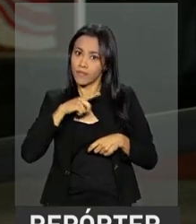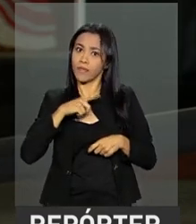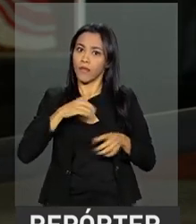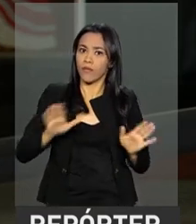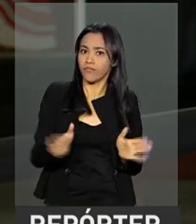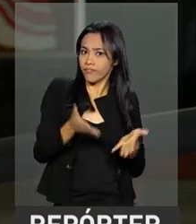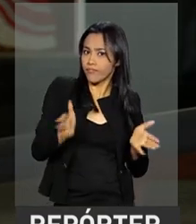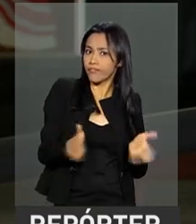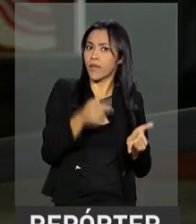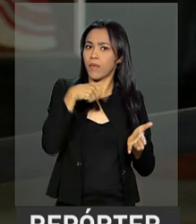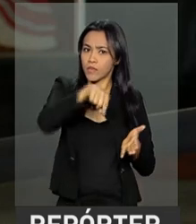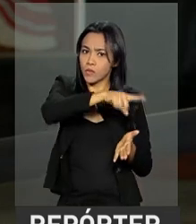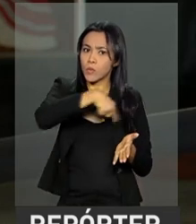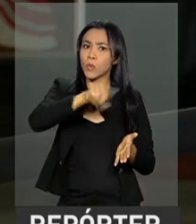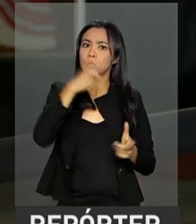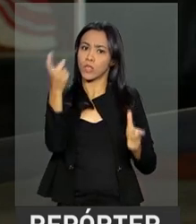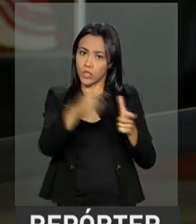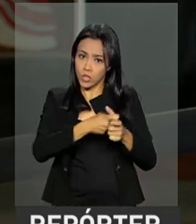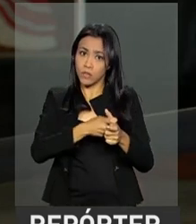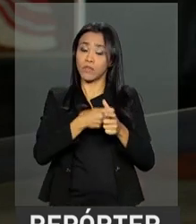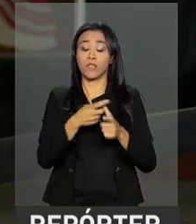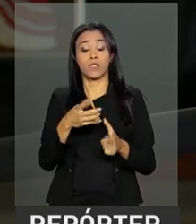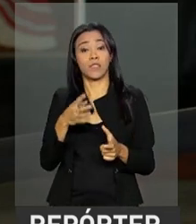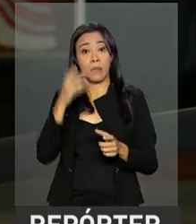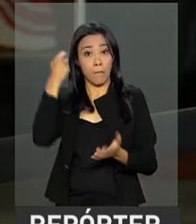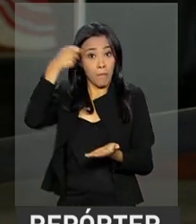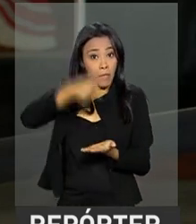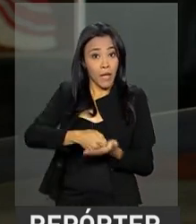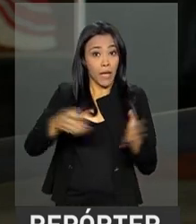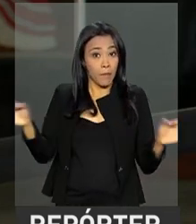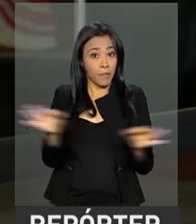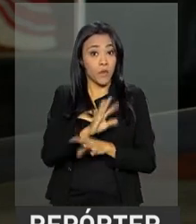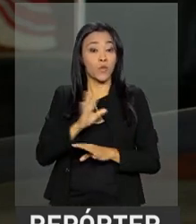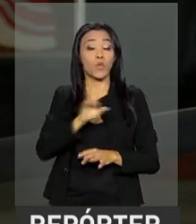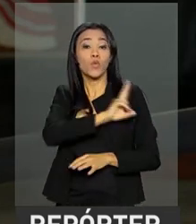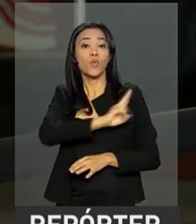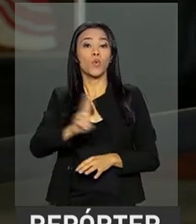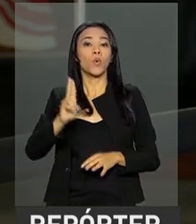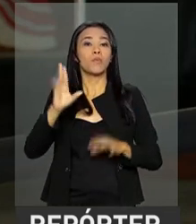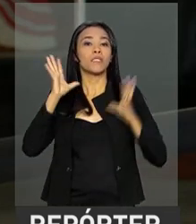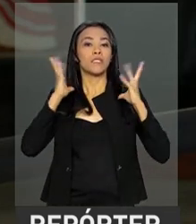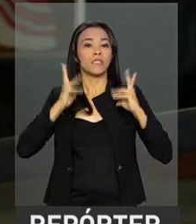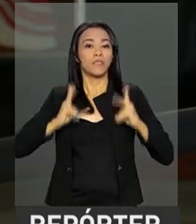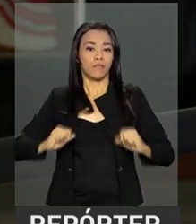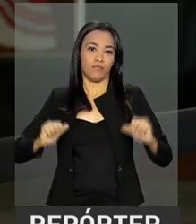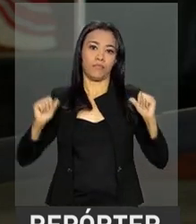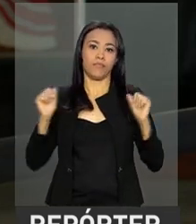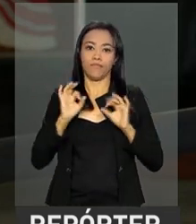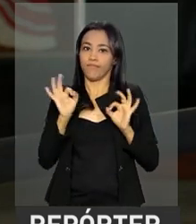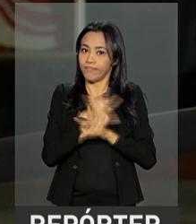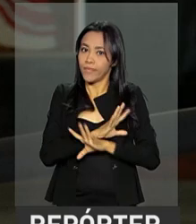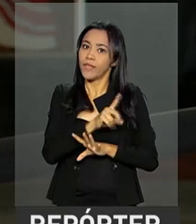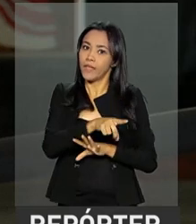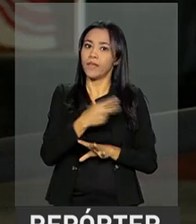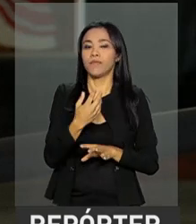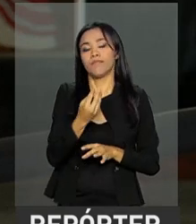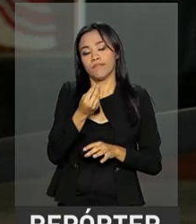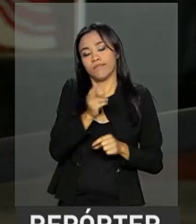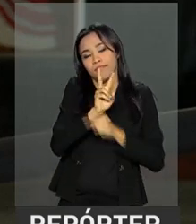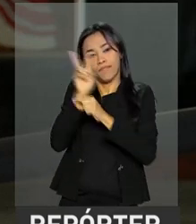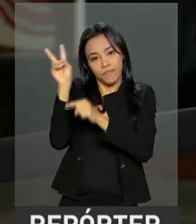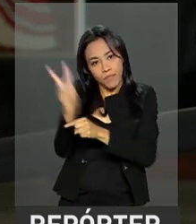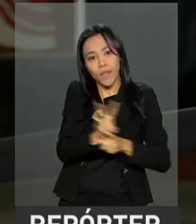para colocar as contas em dia em dia ficar com o nome limpo e assim continuar com a disponibilidade de crédito para